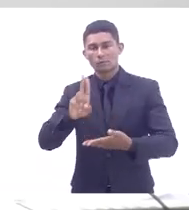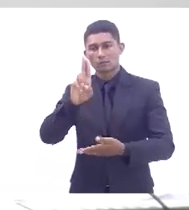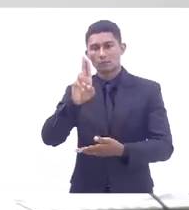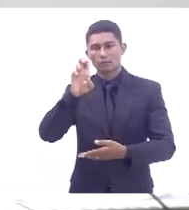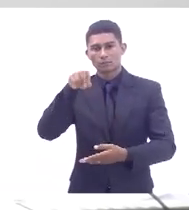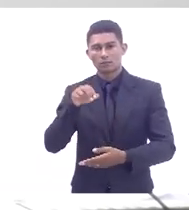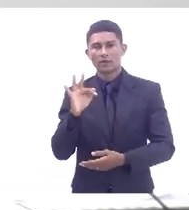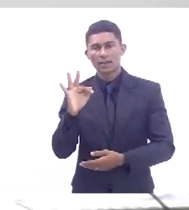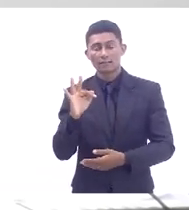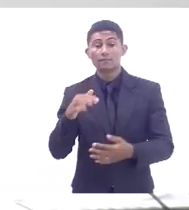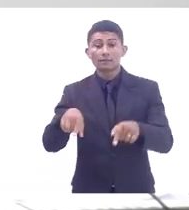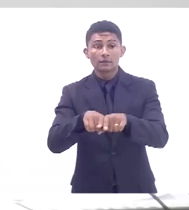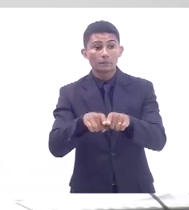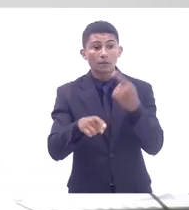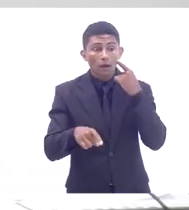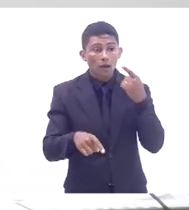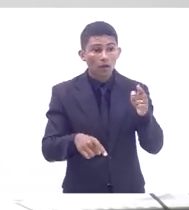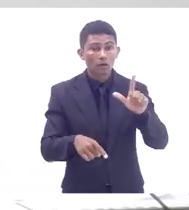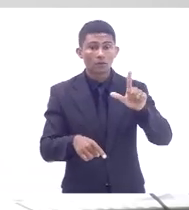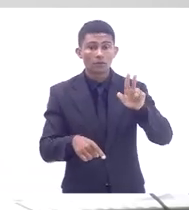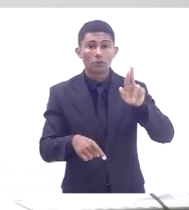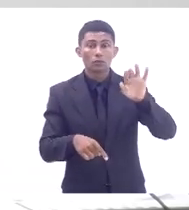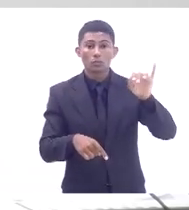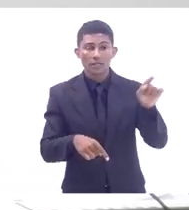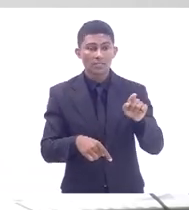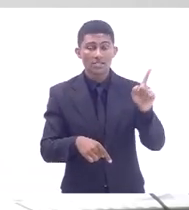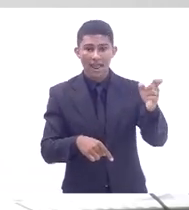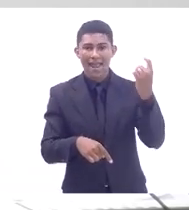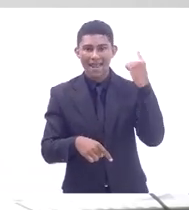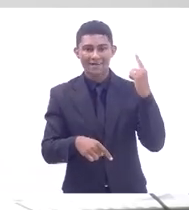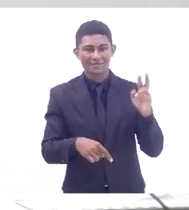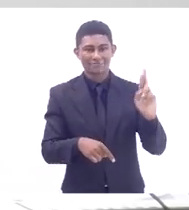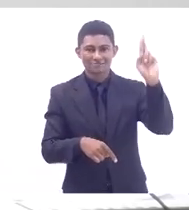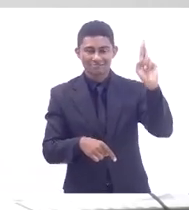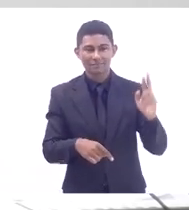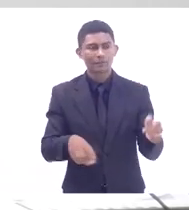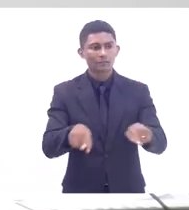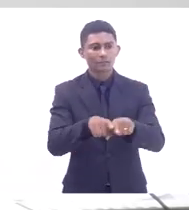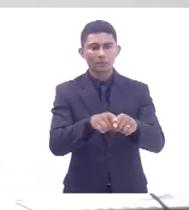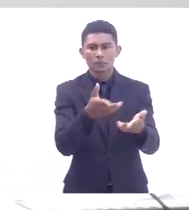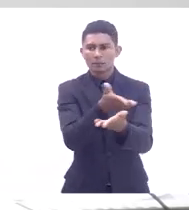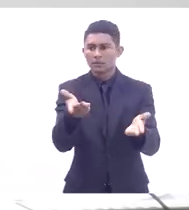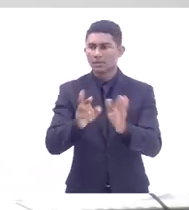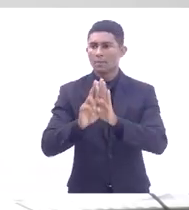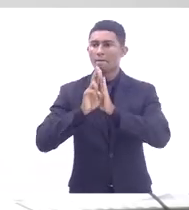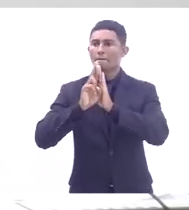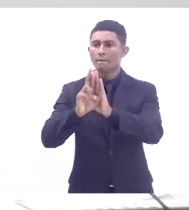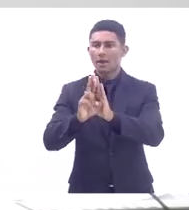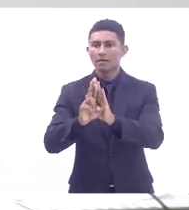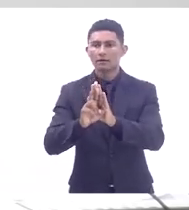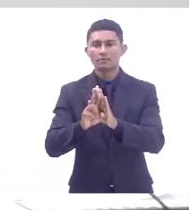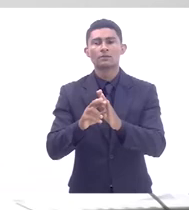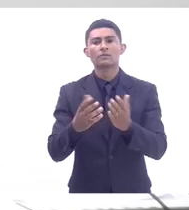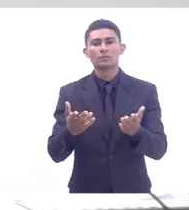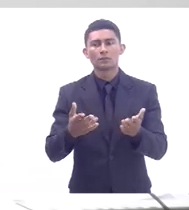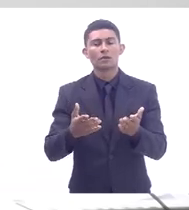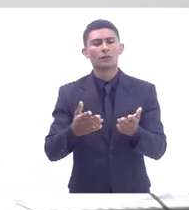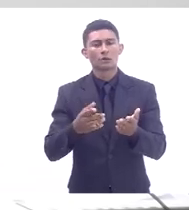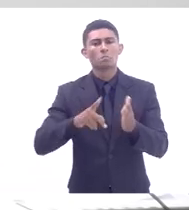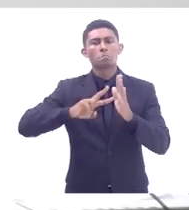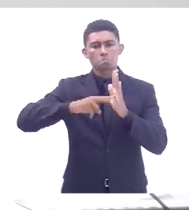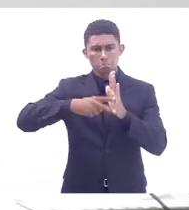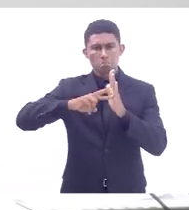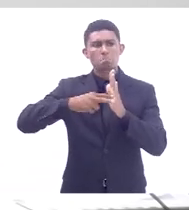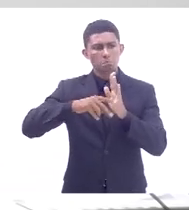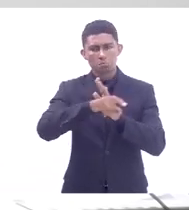Bispa Sônia quem Saúdo também representação dos movimentos sociais da universidade é o cinto perde UEFI a Coordenação Geral